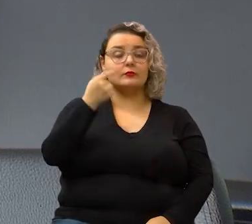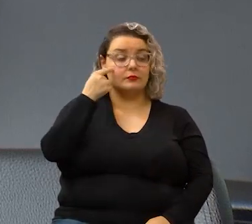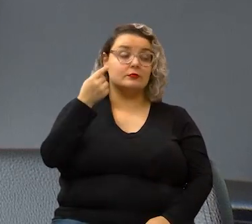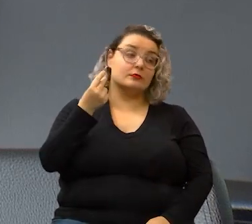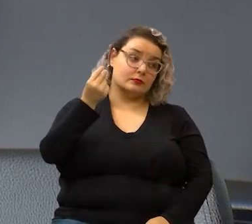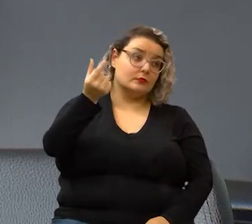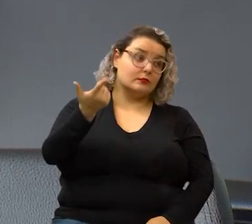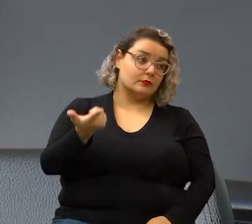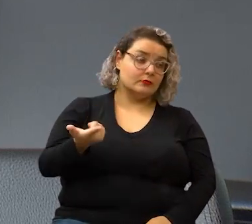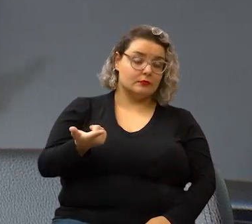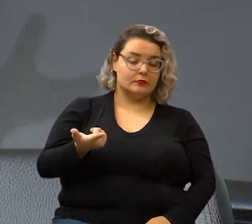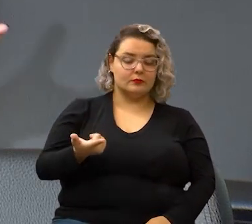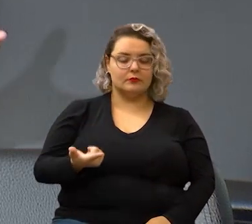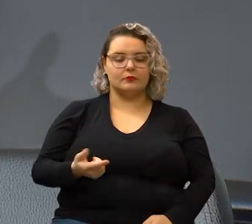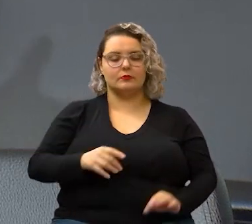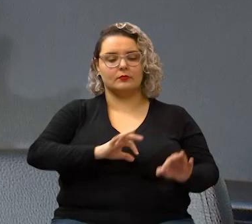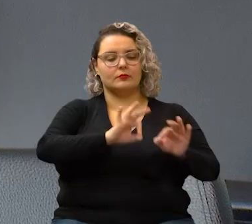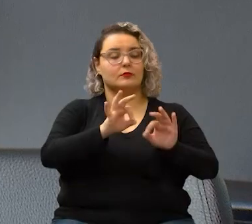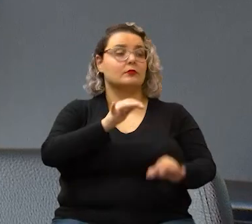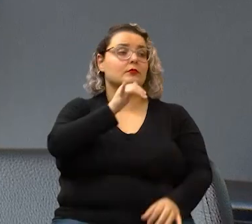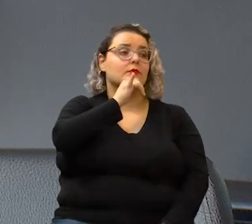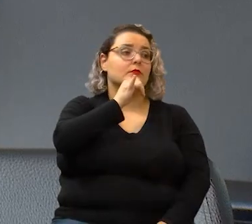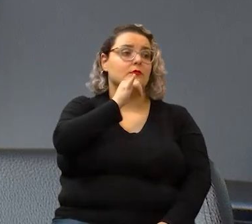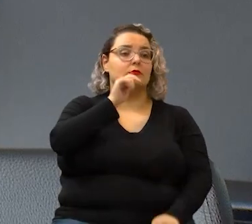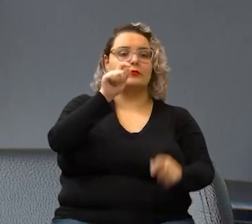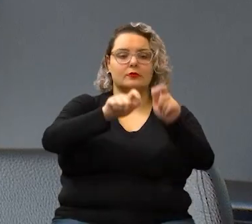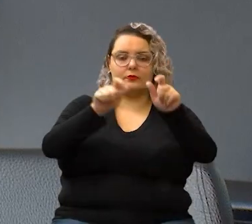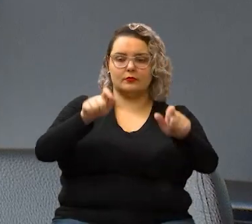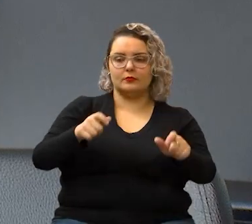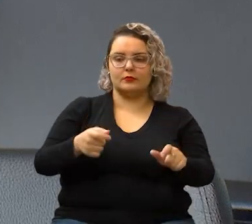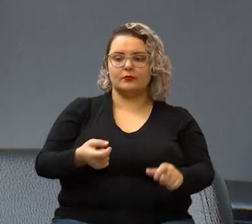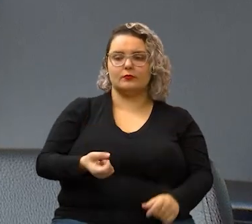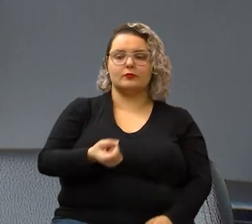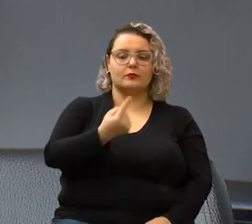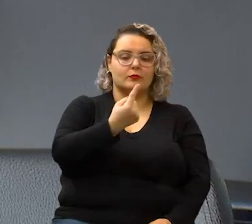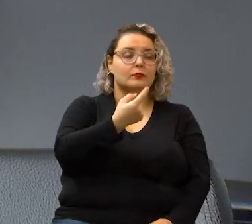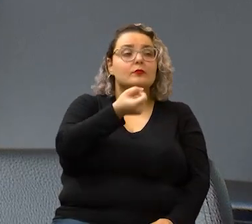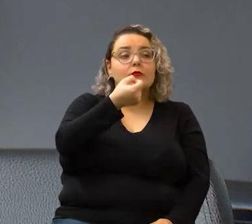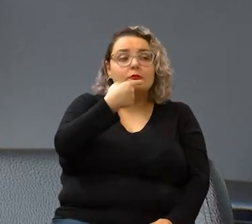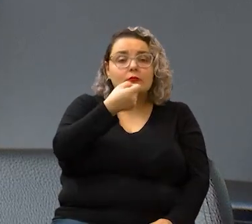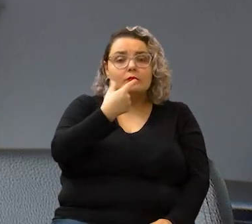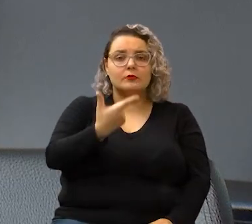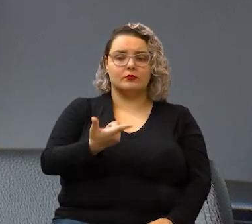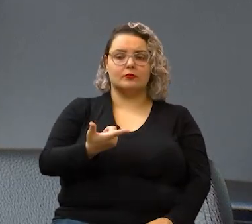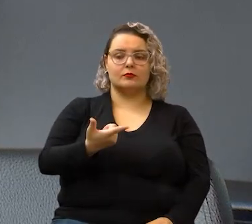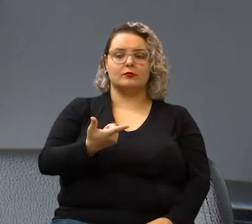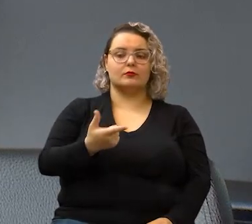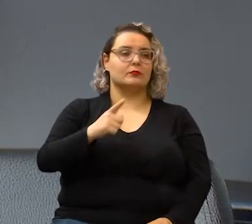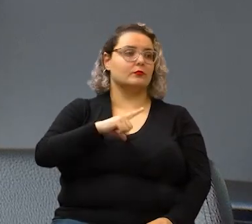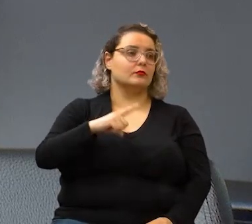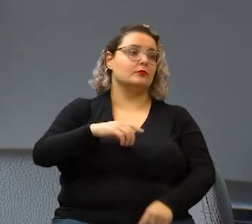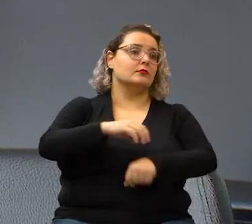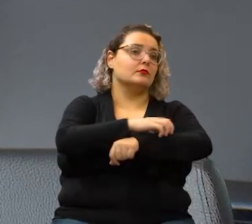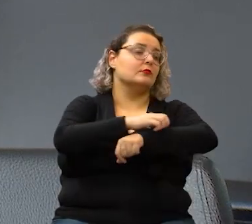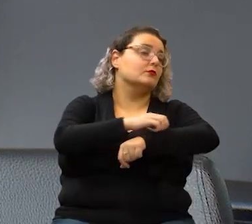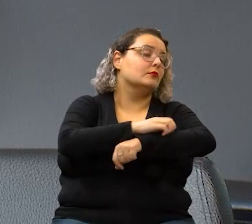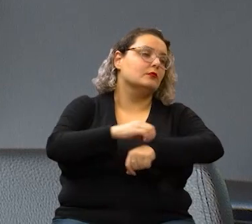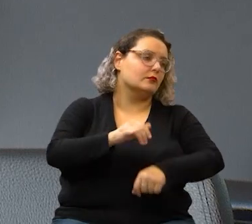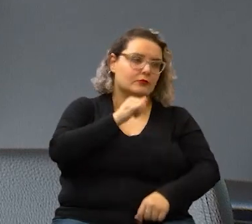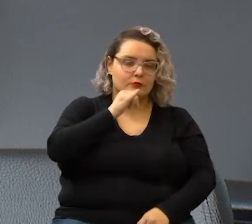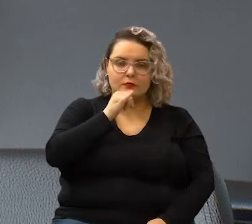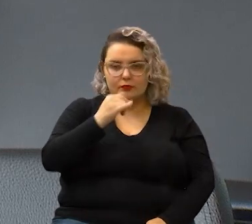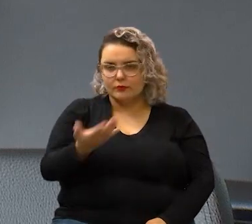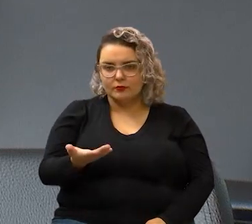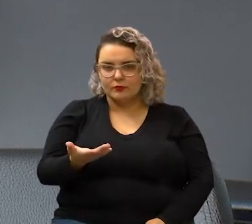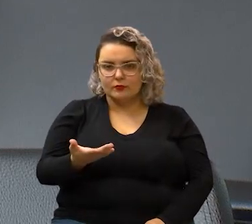foi onde que eu realizei esse projeto, que, por exemplo, as pessoas tomam um comprimido de um medicamento e tem